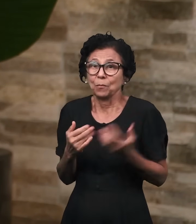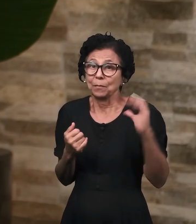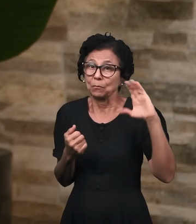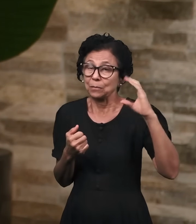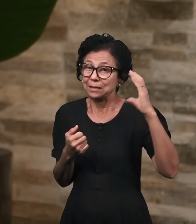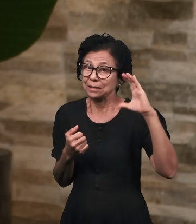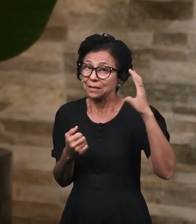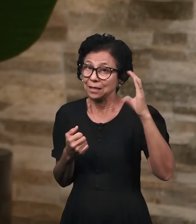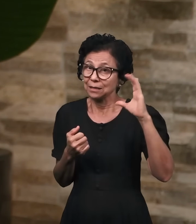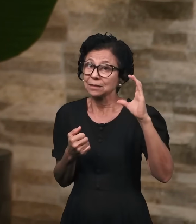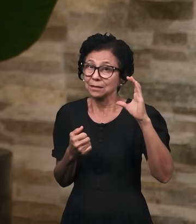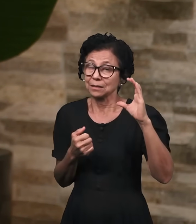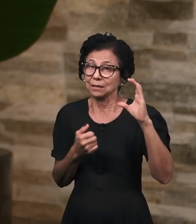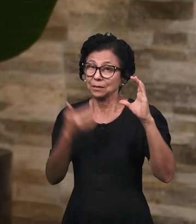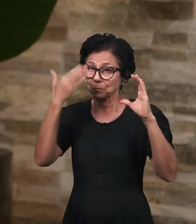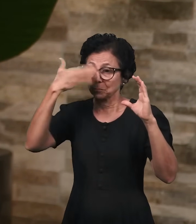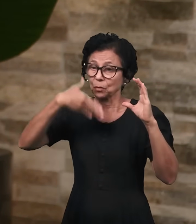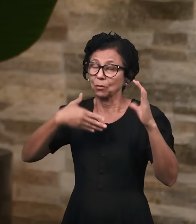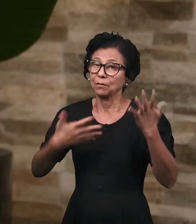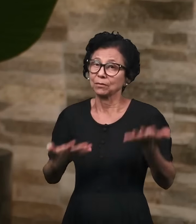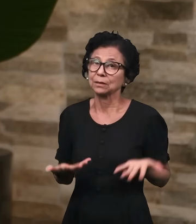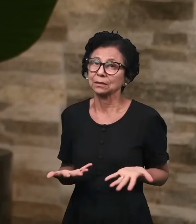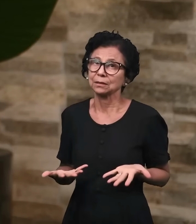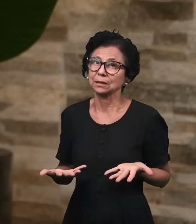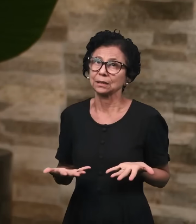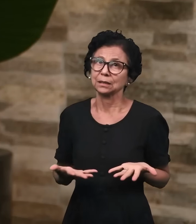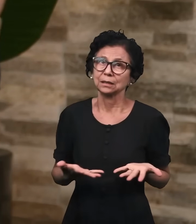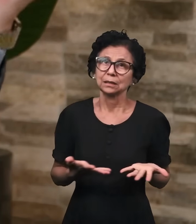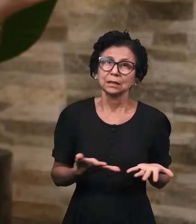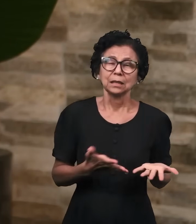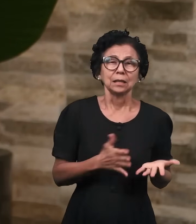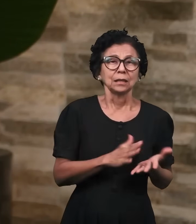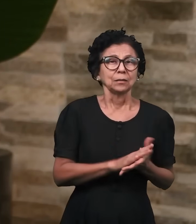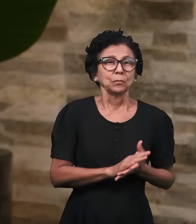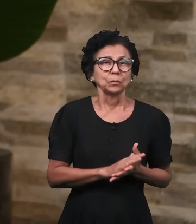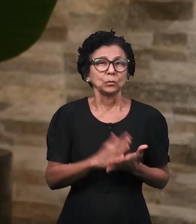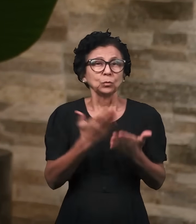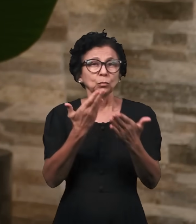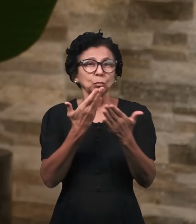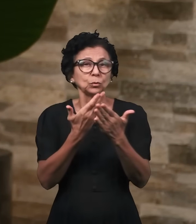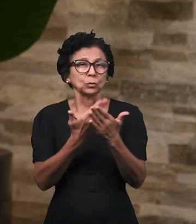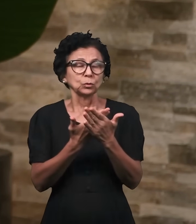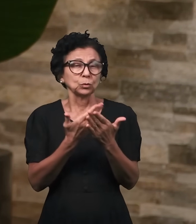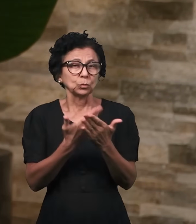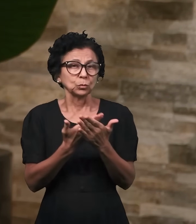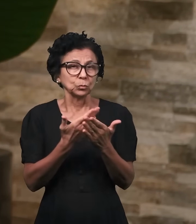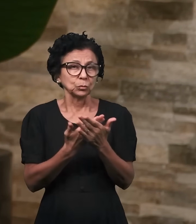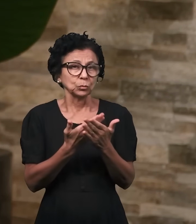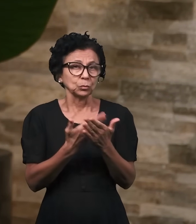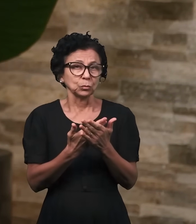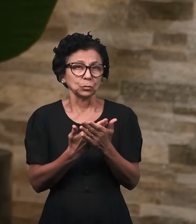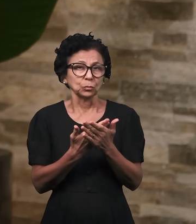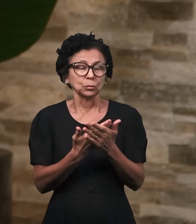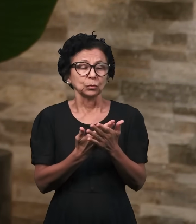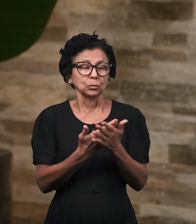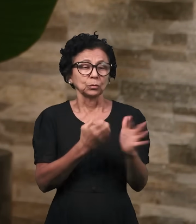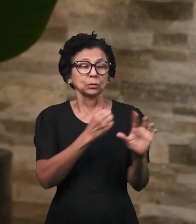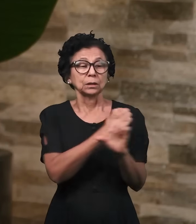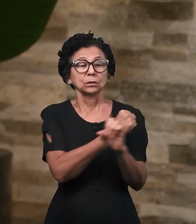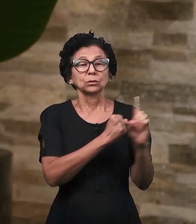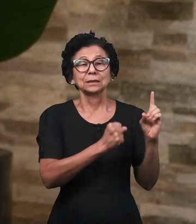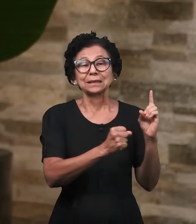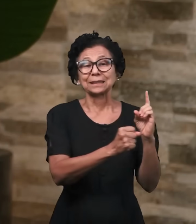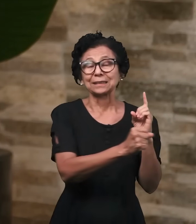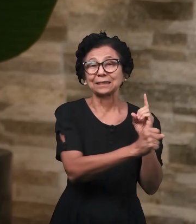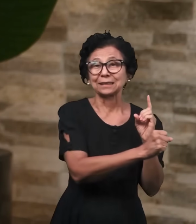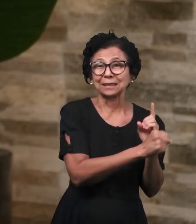sobre isso, tanto pelo lado da sociologia, que estuda o comportamento social, como a própria filosofia do comportamento.